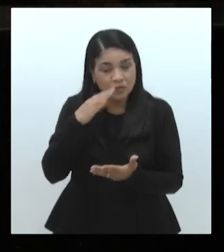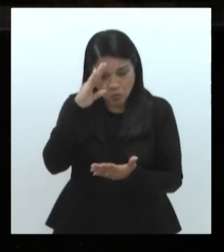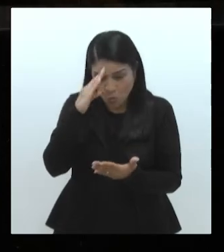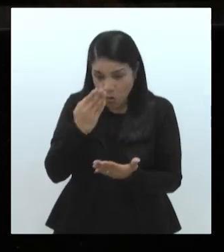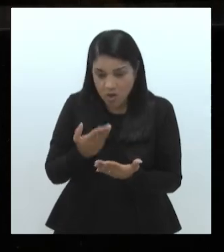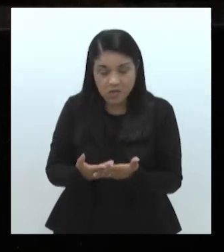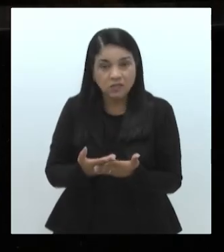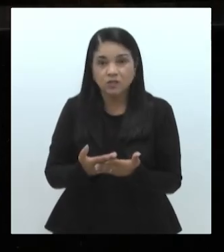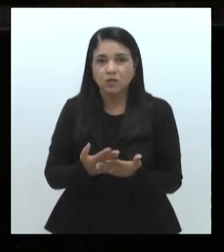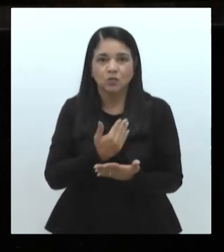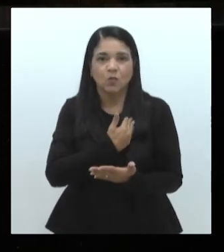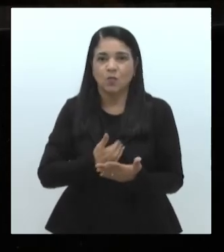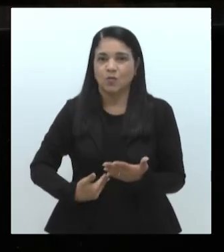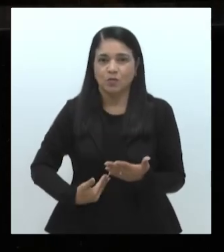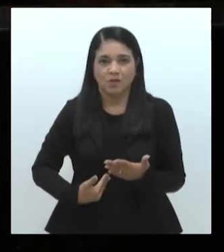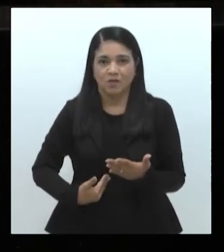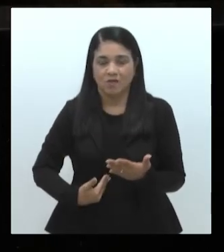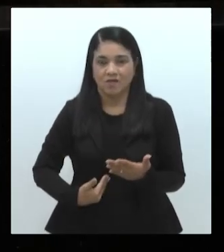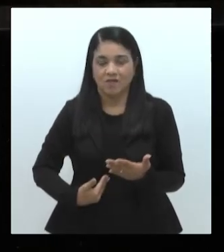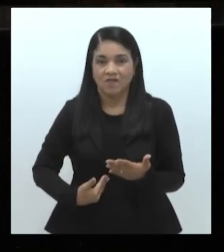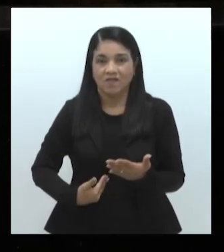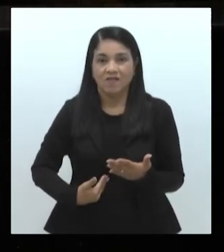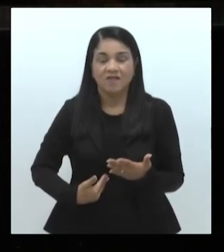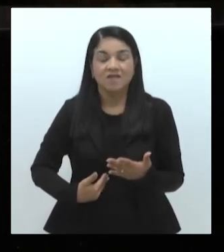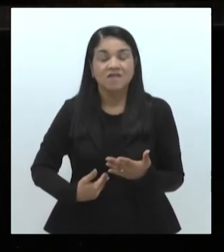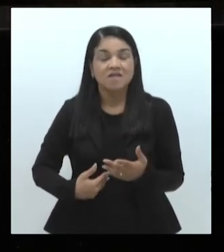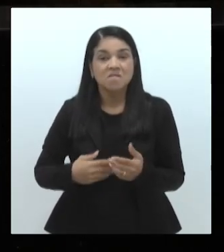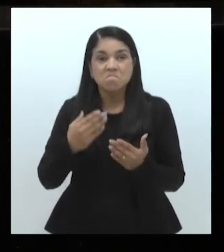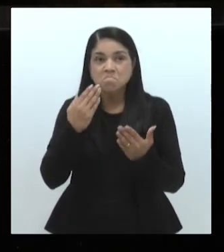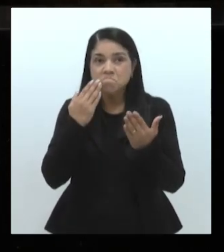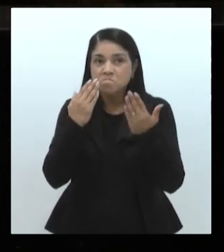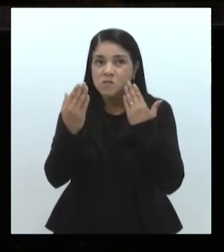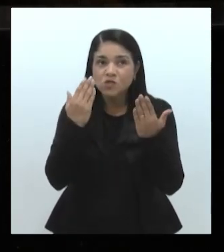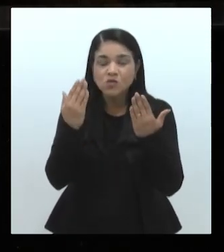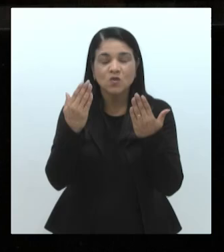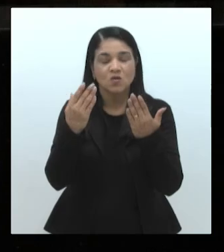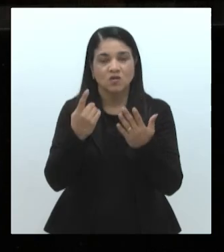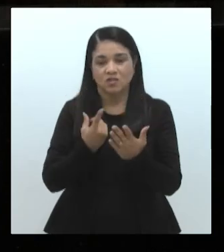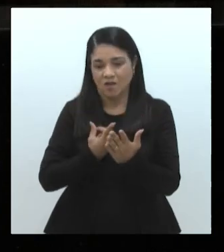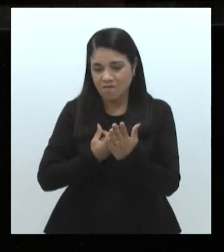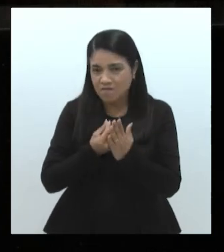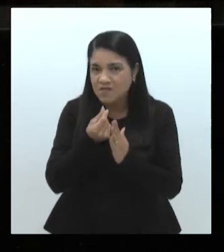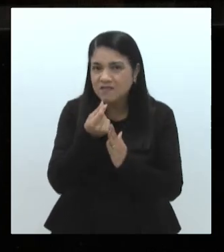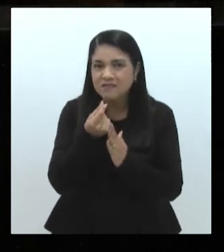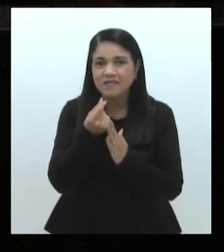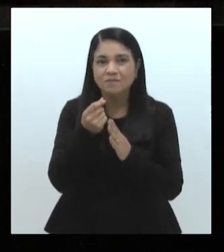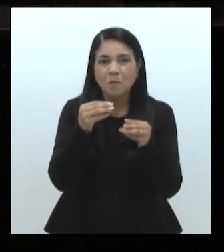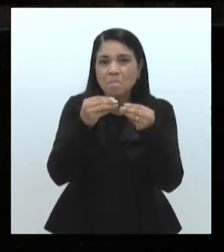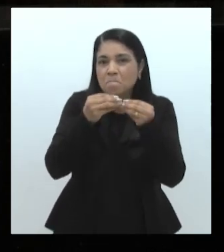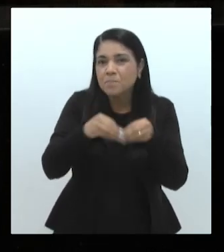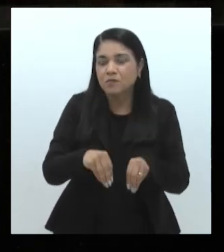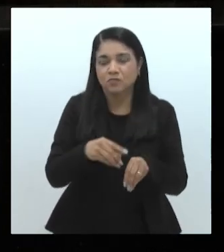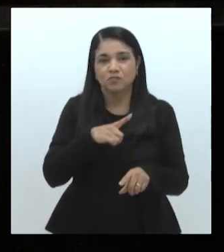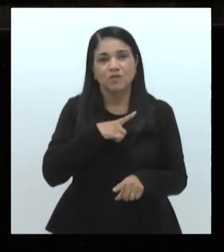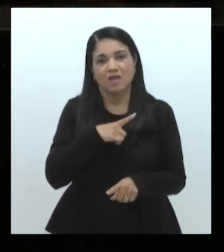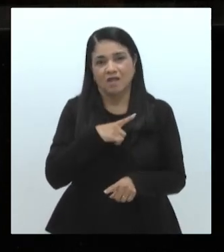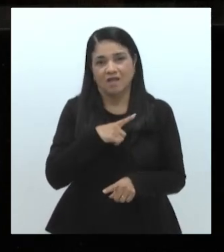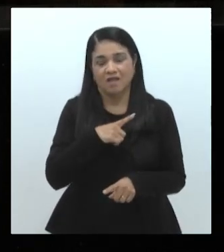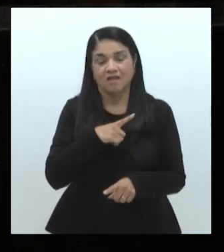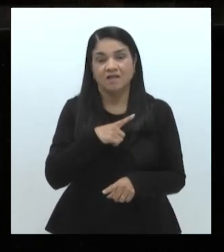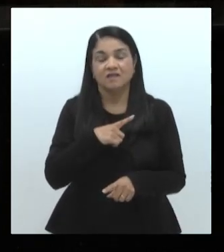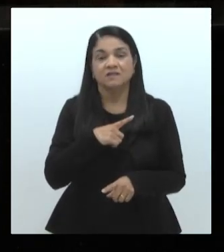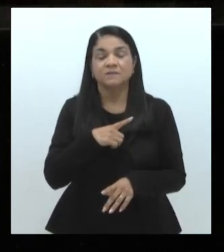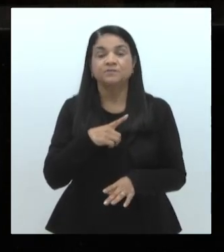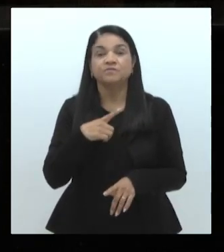afetadas fisicamente, psicologicamente e financeiramente. Durante o ano de 2024, o